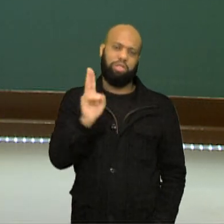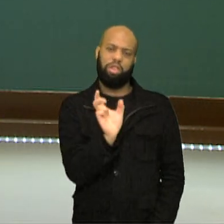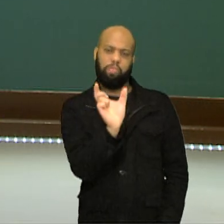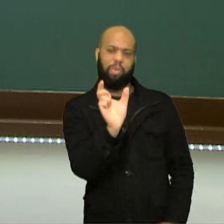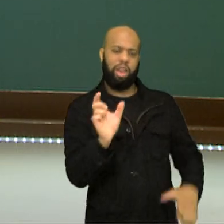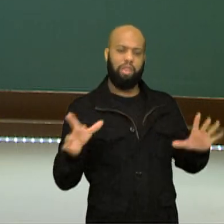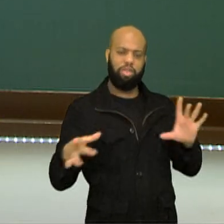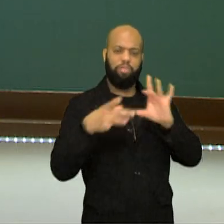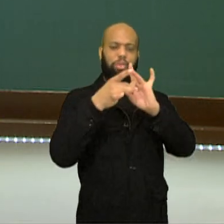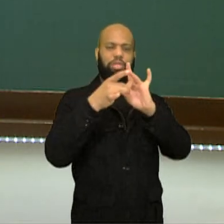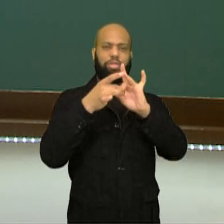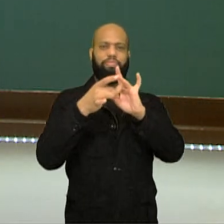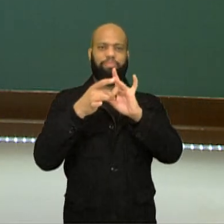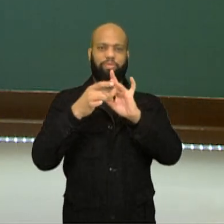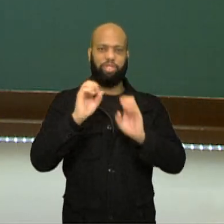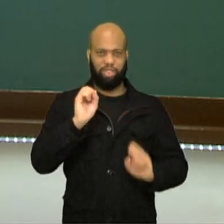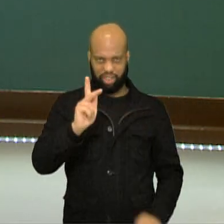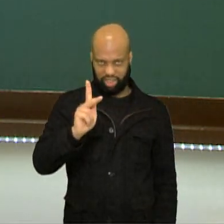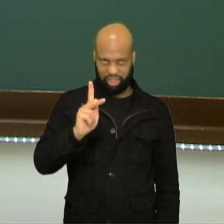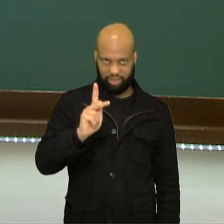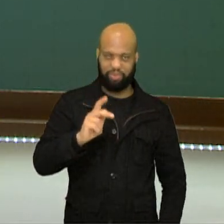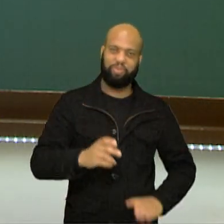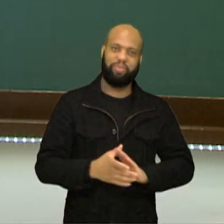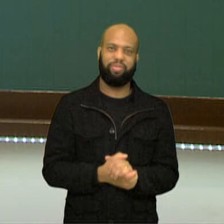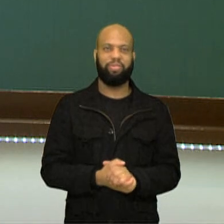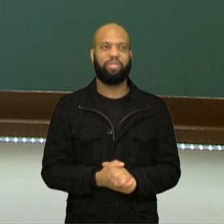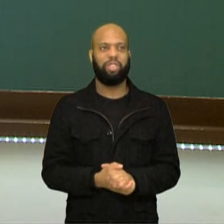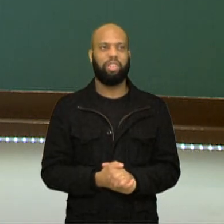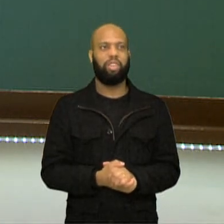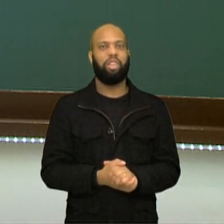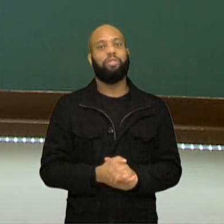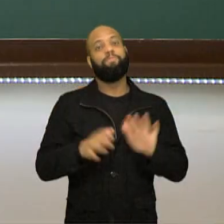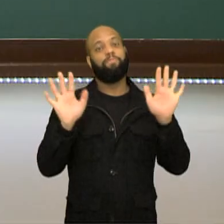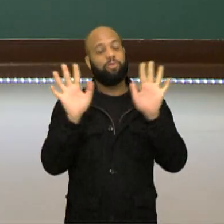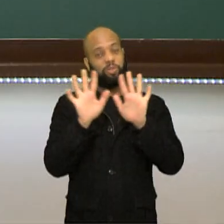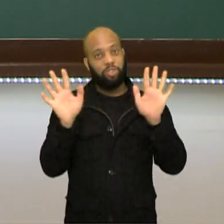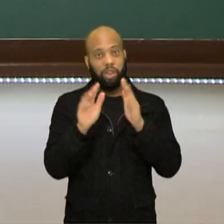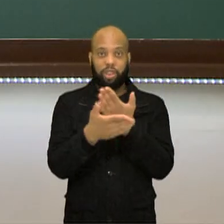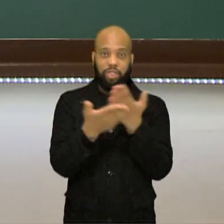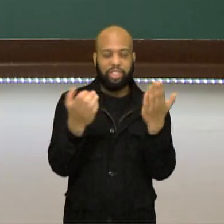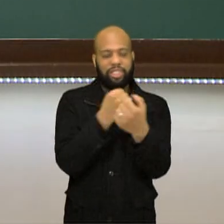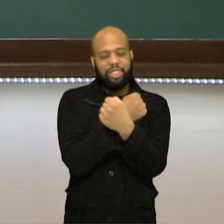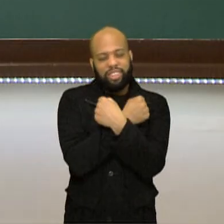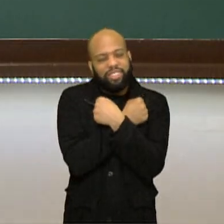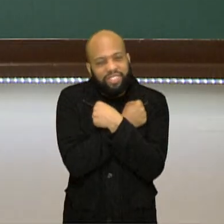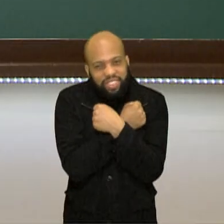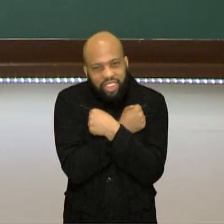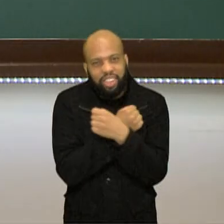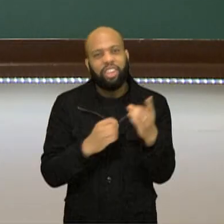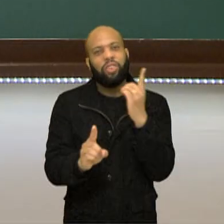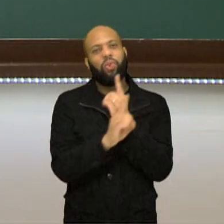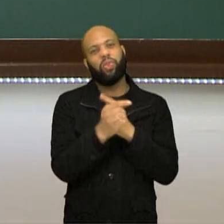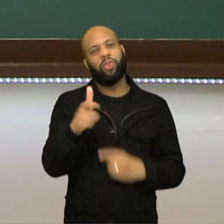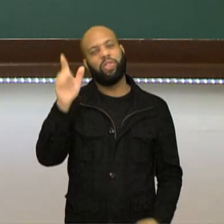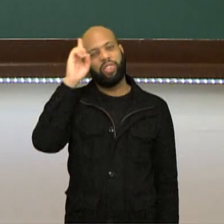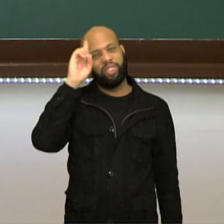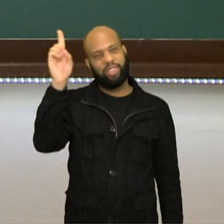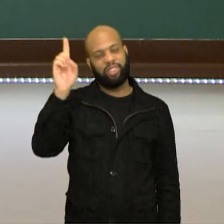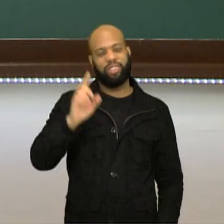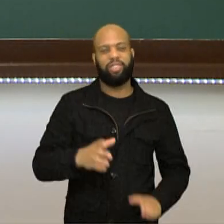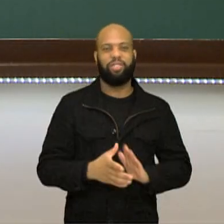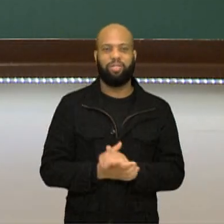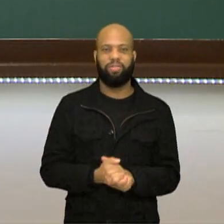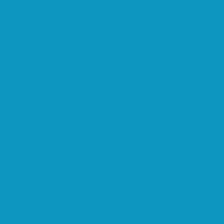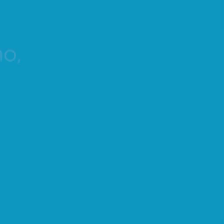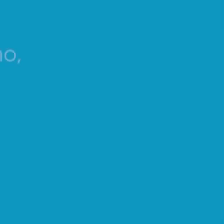essa, amarrar essas ideias de modo lógico, né? Eu me despeço de vocês com um abraço carinhoso, a gente se vê mais em breve.